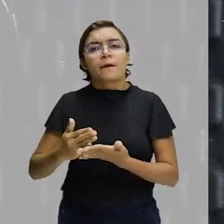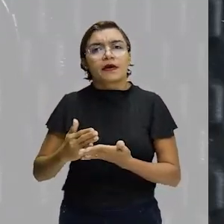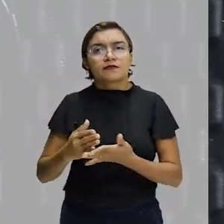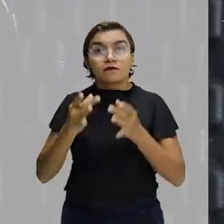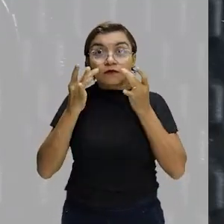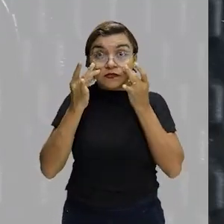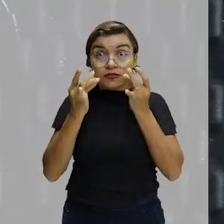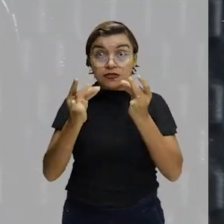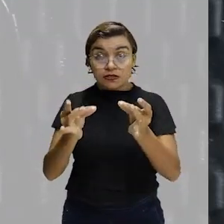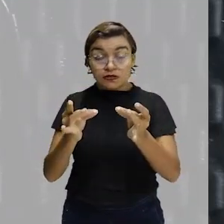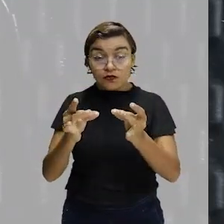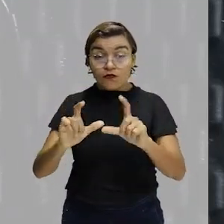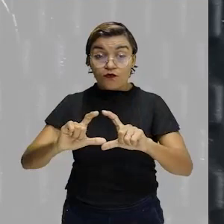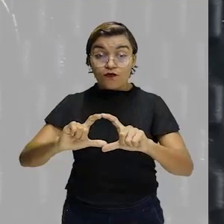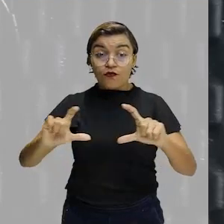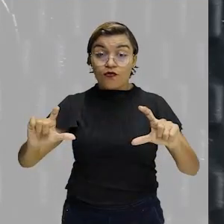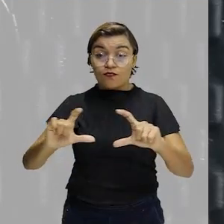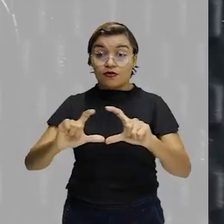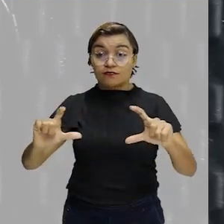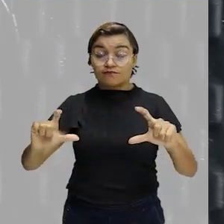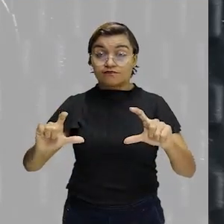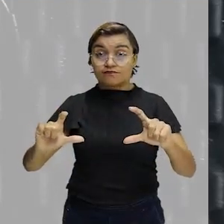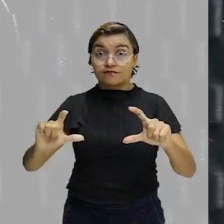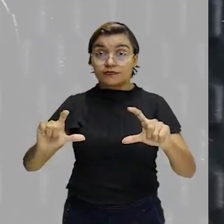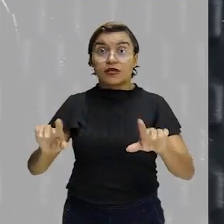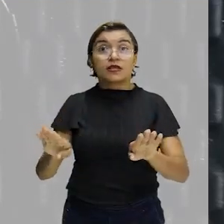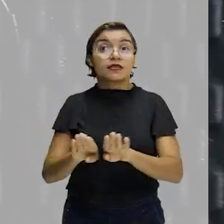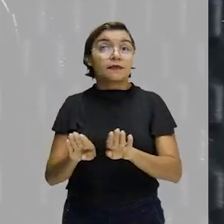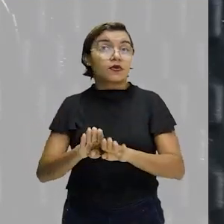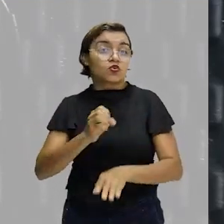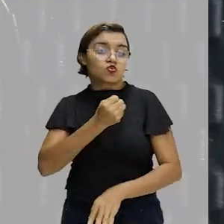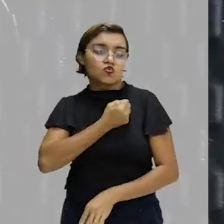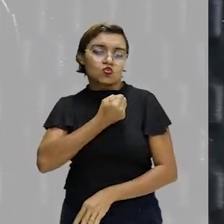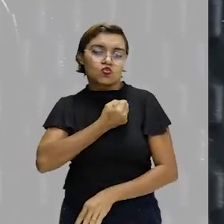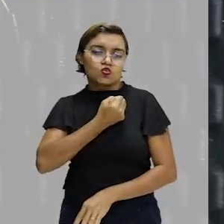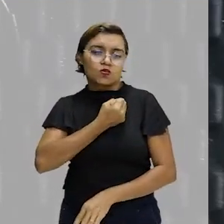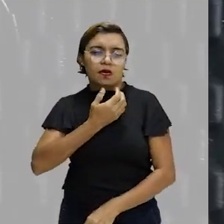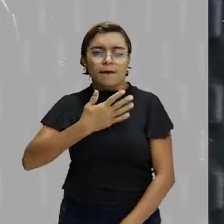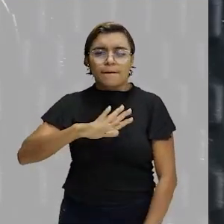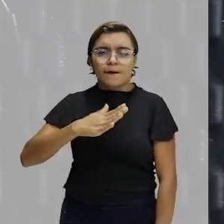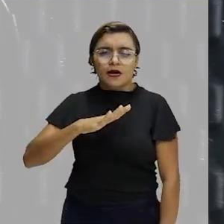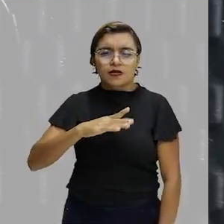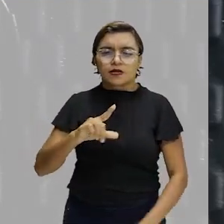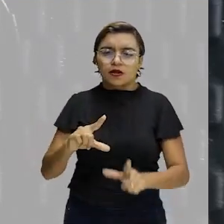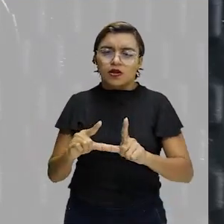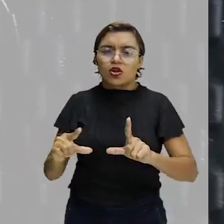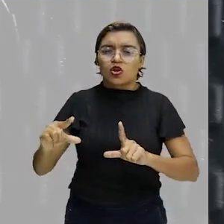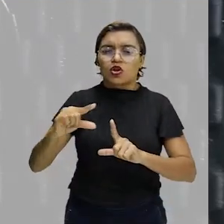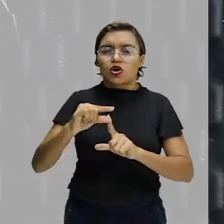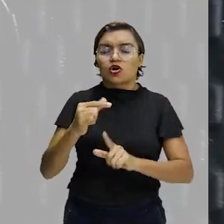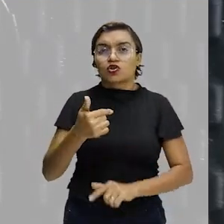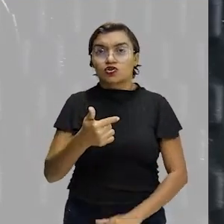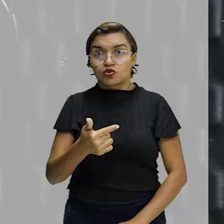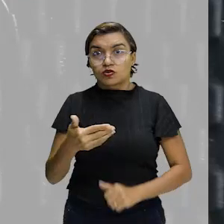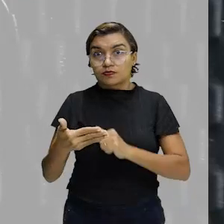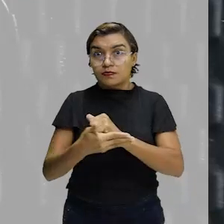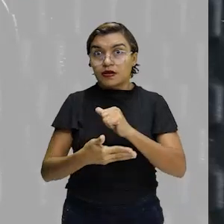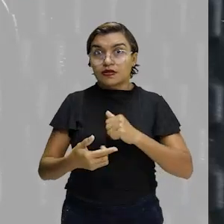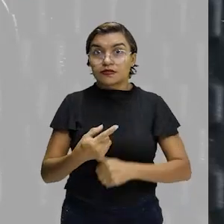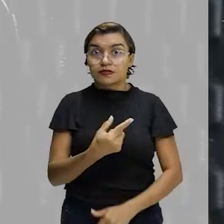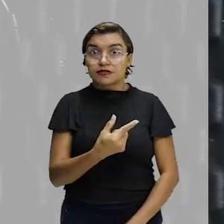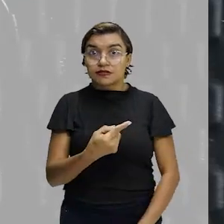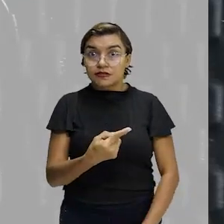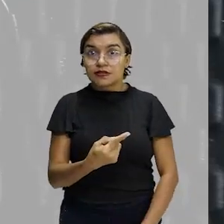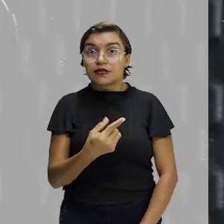tua atenção para a fórmula. Chama a tua atenção também para o valor, né, aproximado de log de 2 na base 10. E aquilo que a